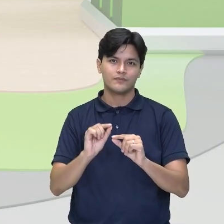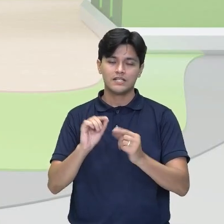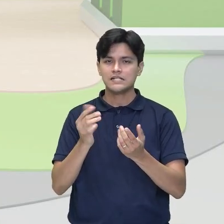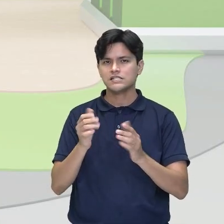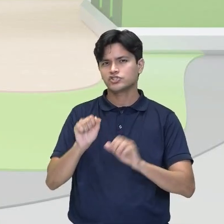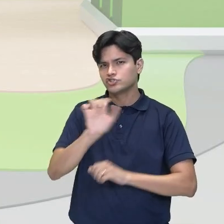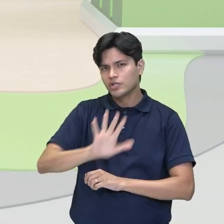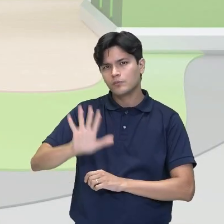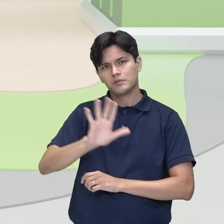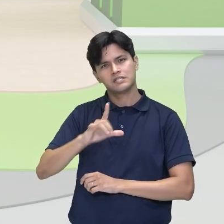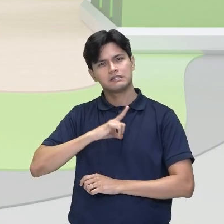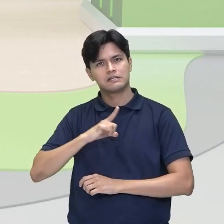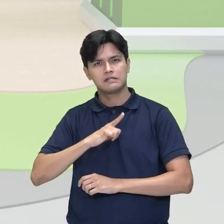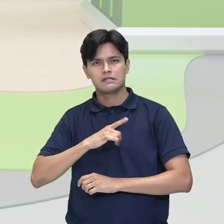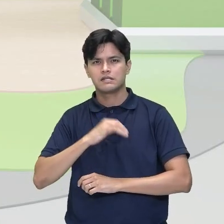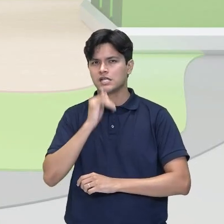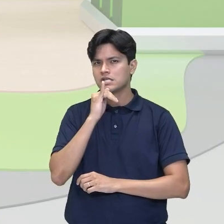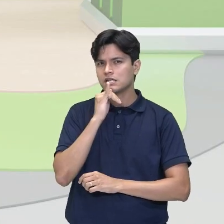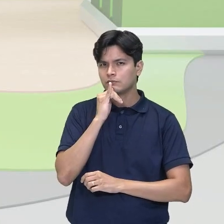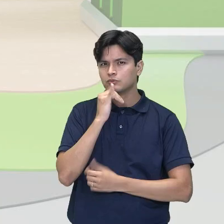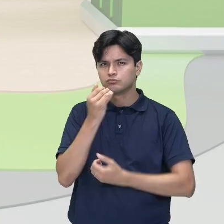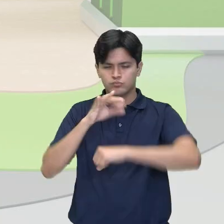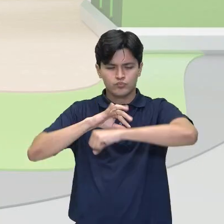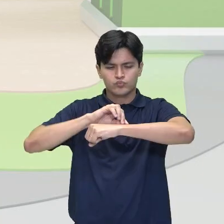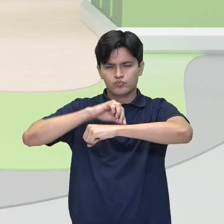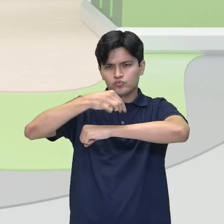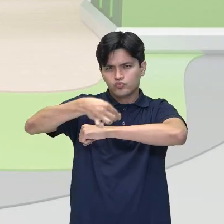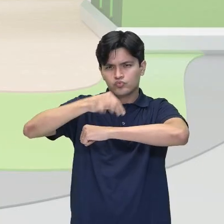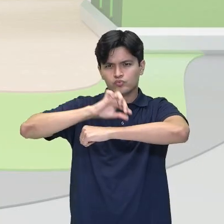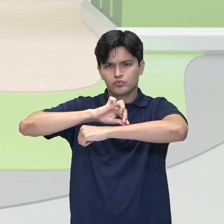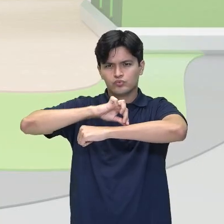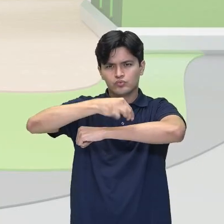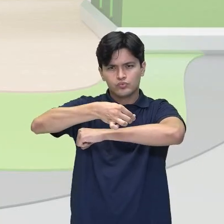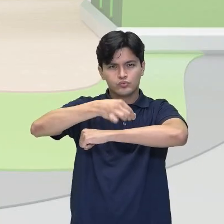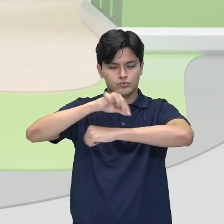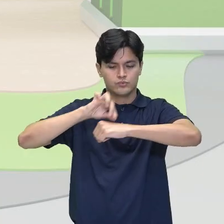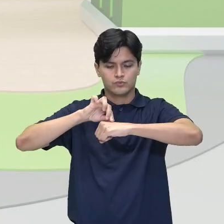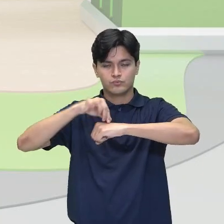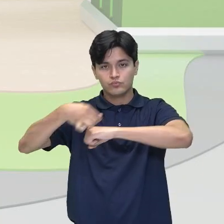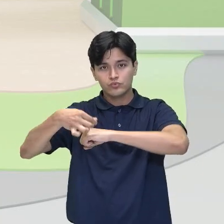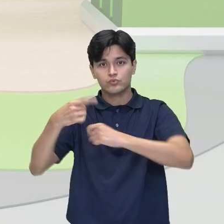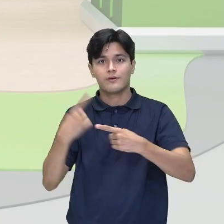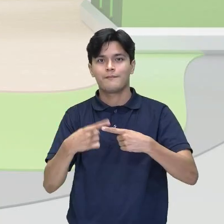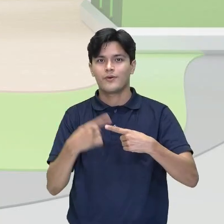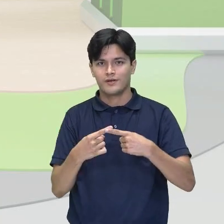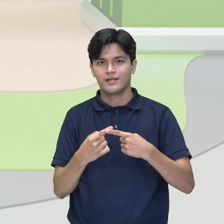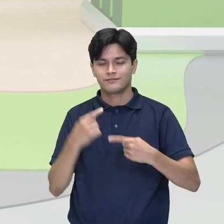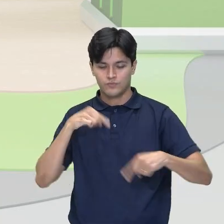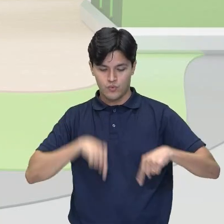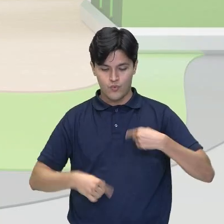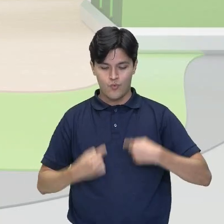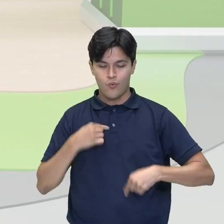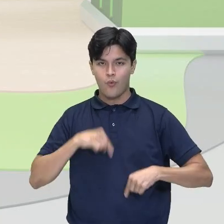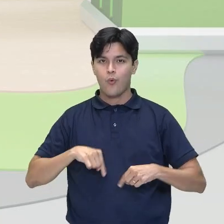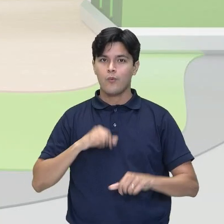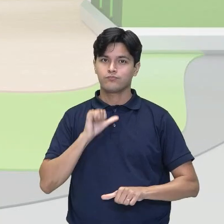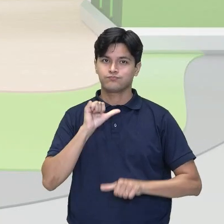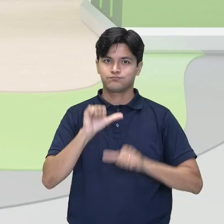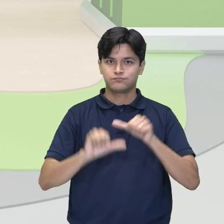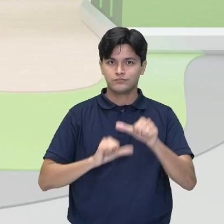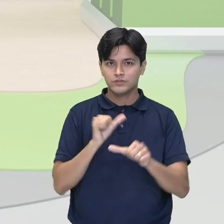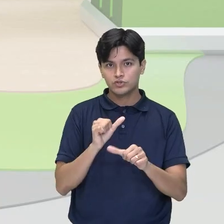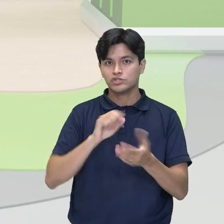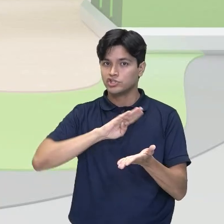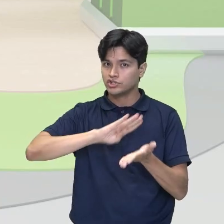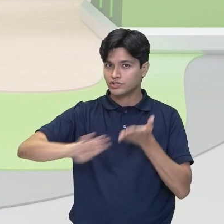chega, a gente puxa assim a pele saindo, porque o seu organismo, né, está se renovando, está eliminando